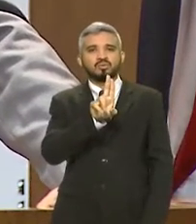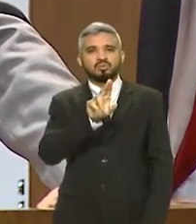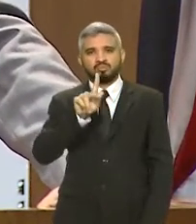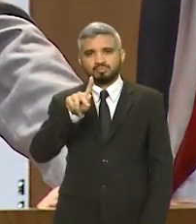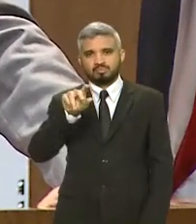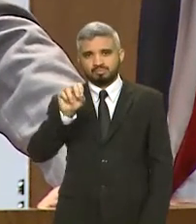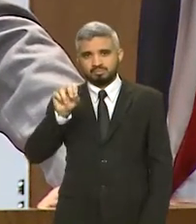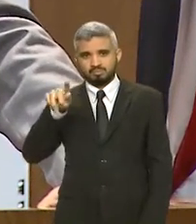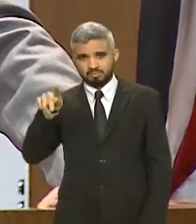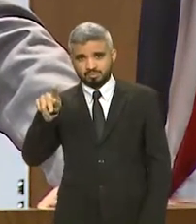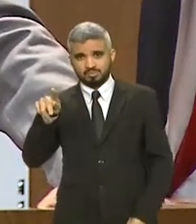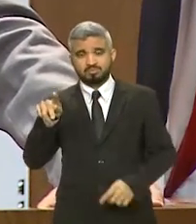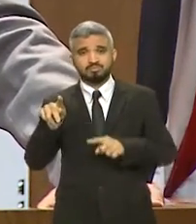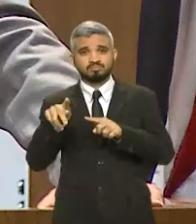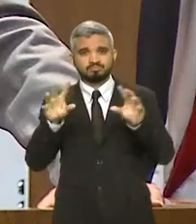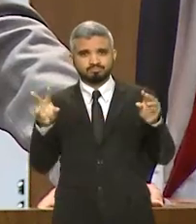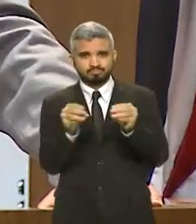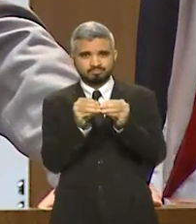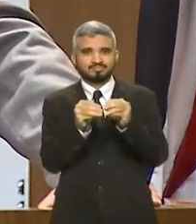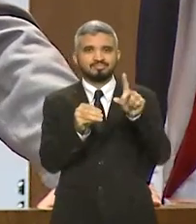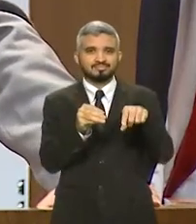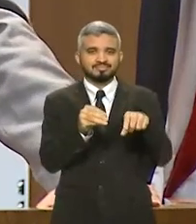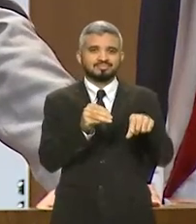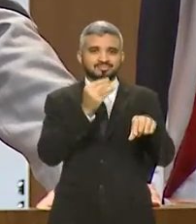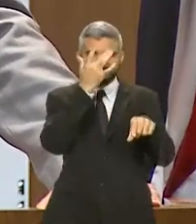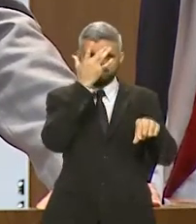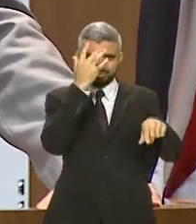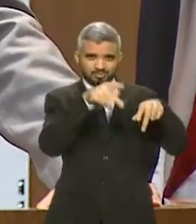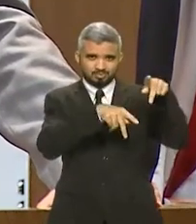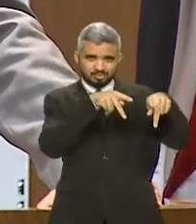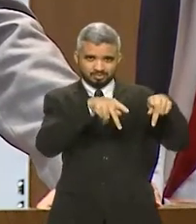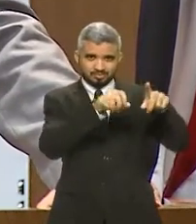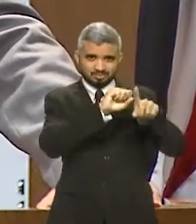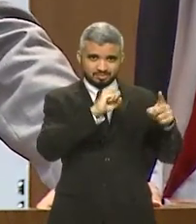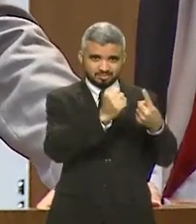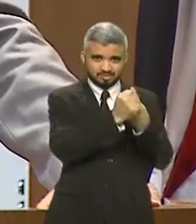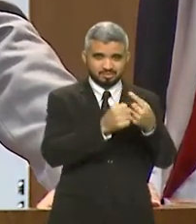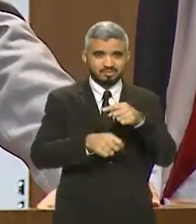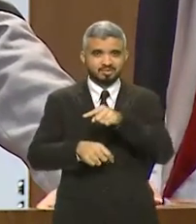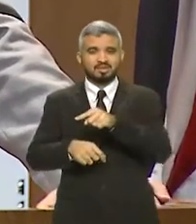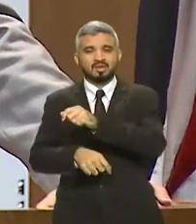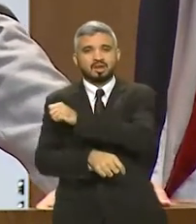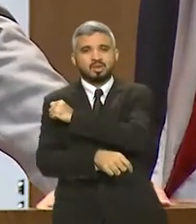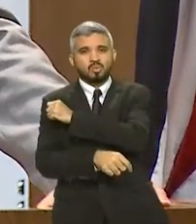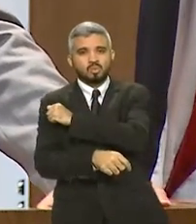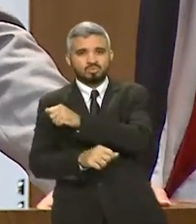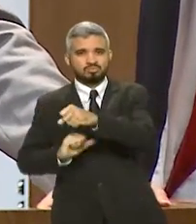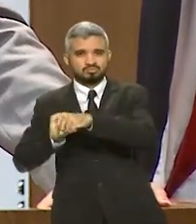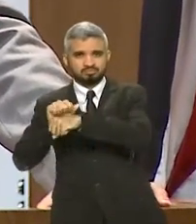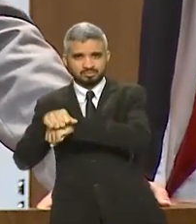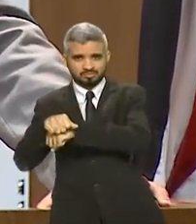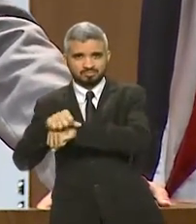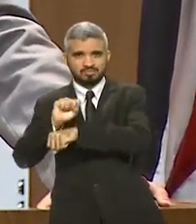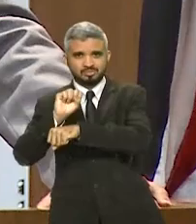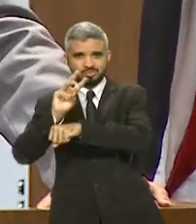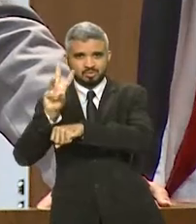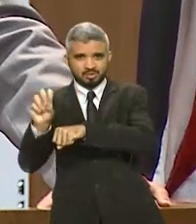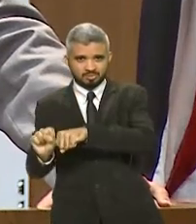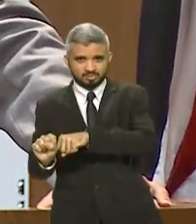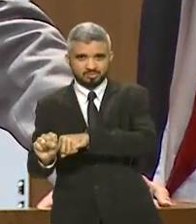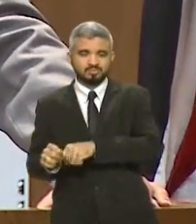que atende milhares de pessoas todos os dias, de modo muito destacado os trabalhadores da região central da cidade.